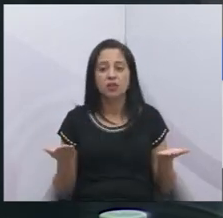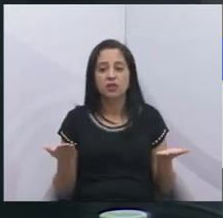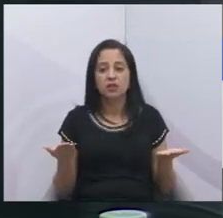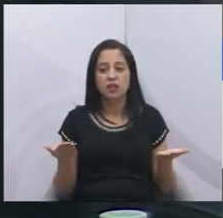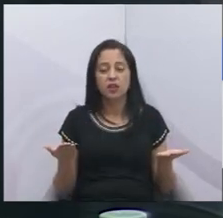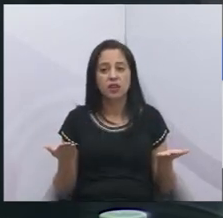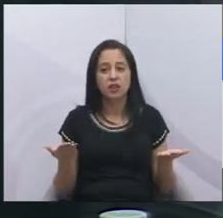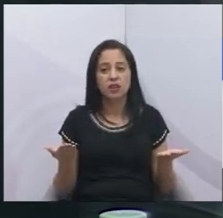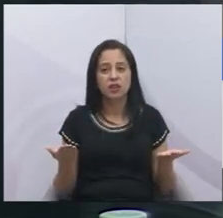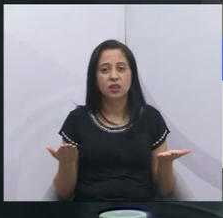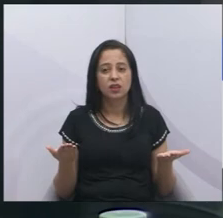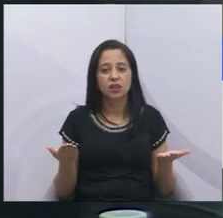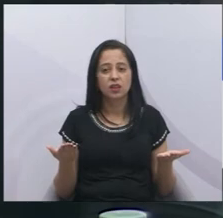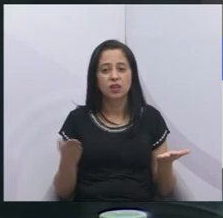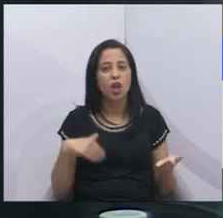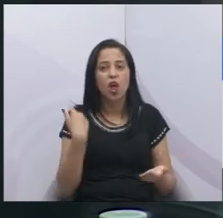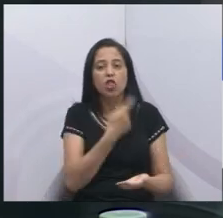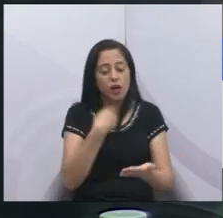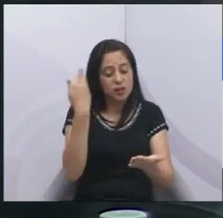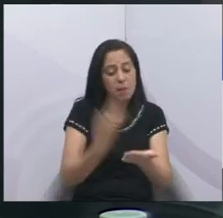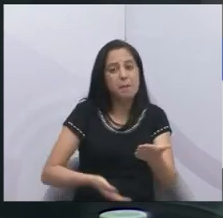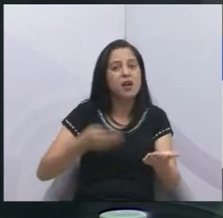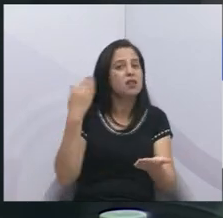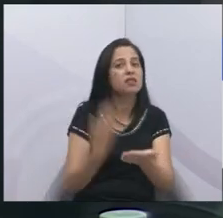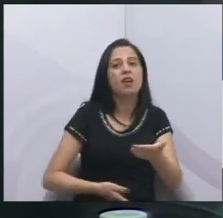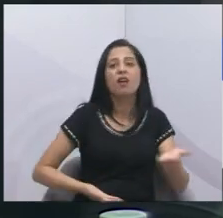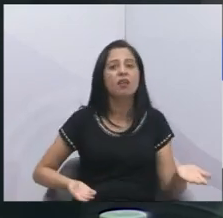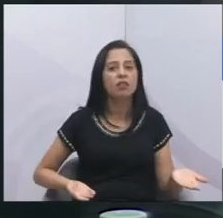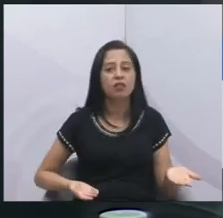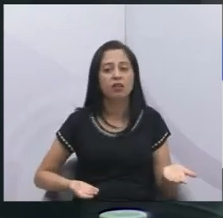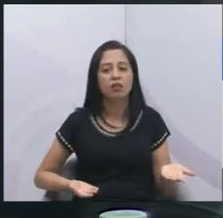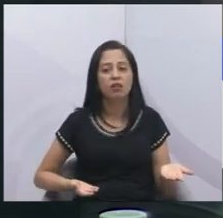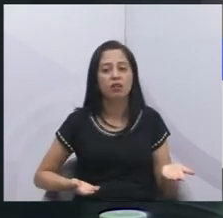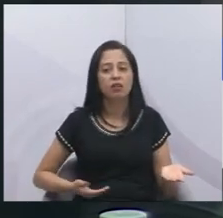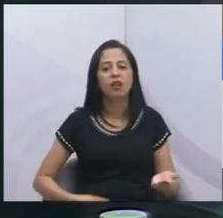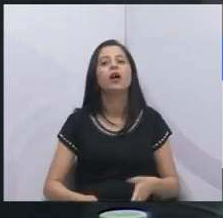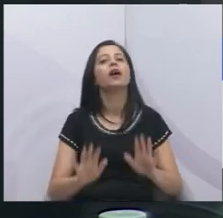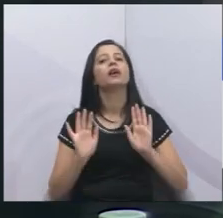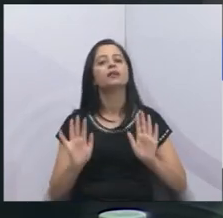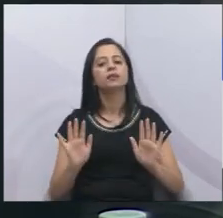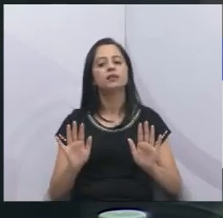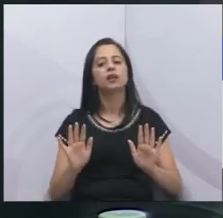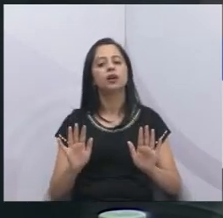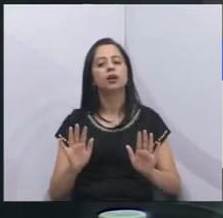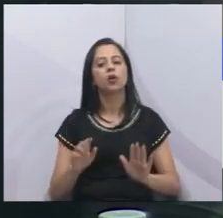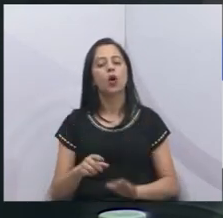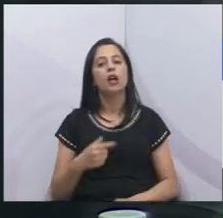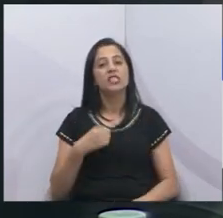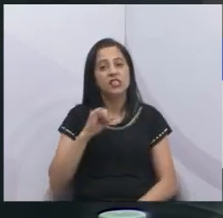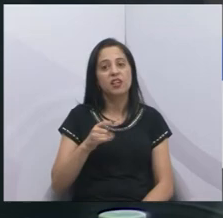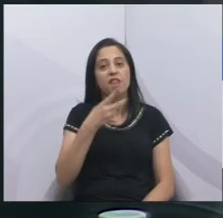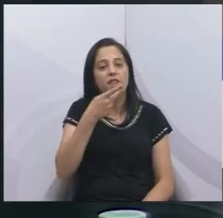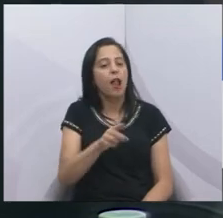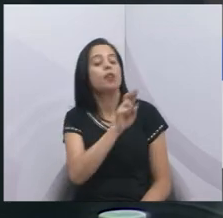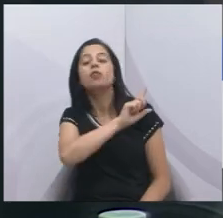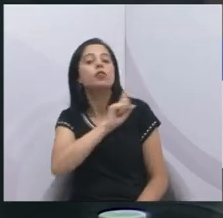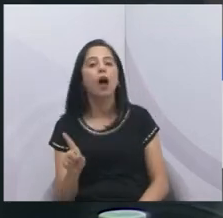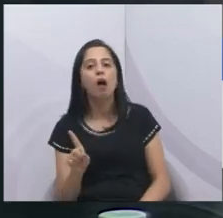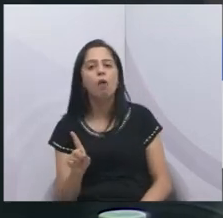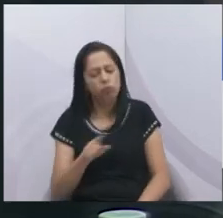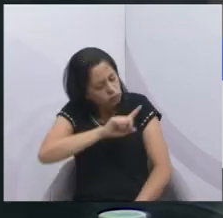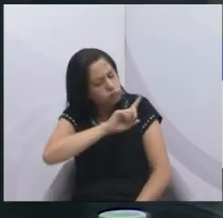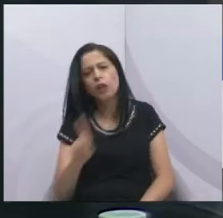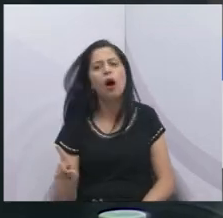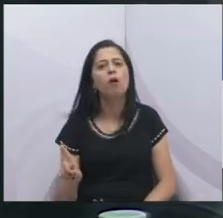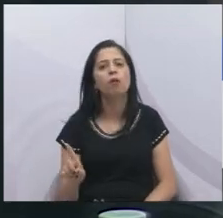perda nossa da batalha e da luta já começou ali. Eu acho que desde o começo, quando a gente falou não, é não. Então,